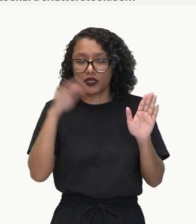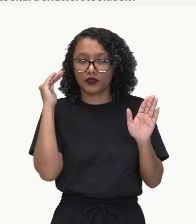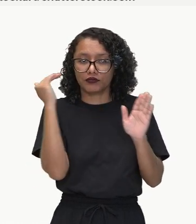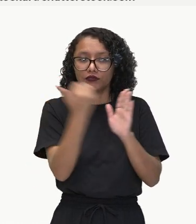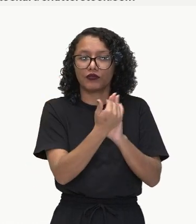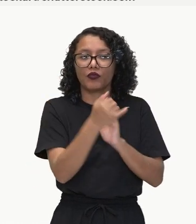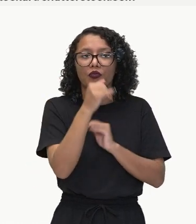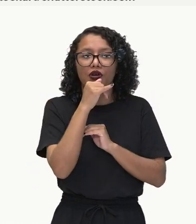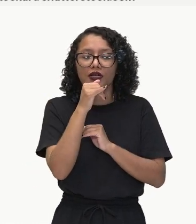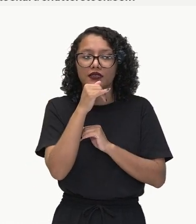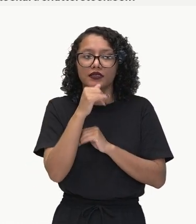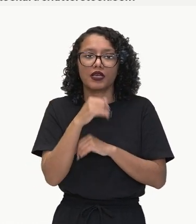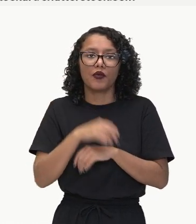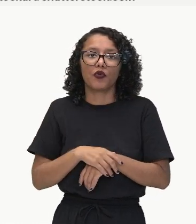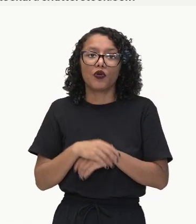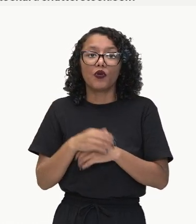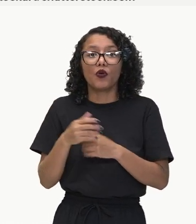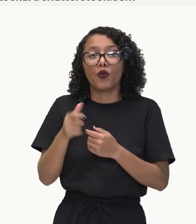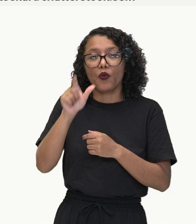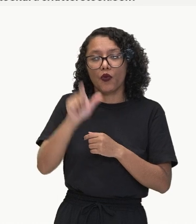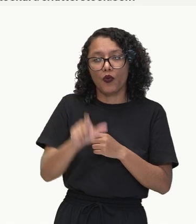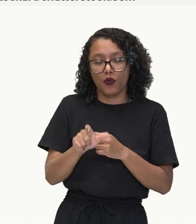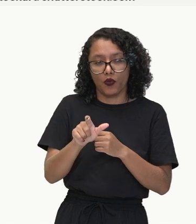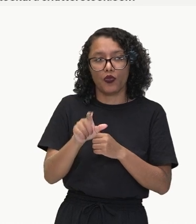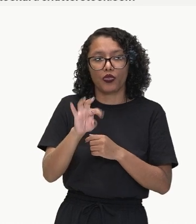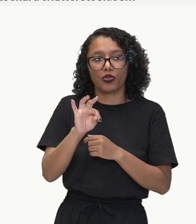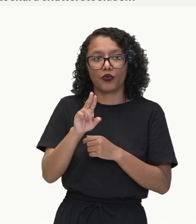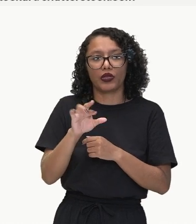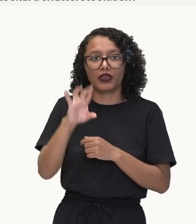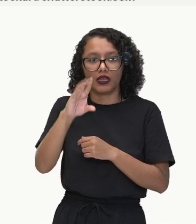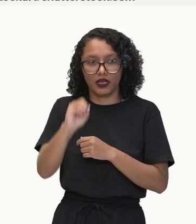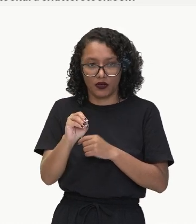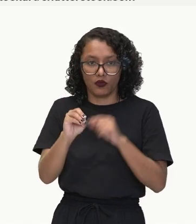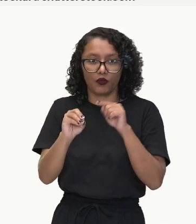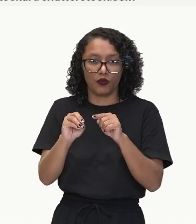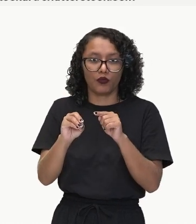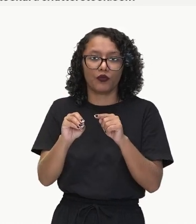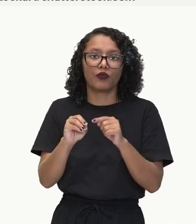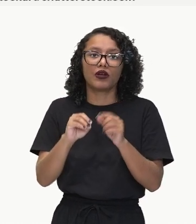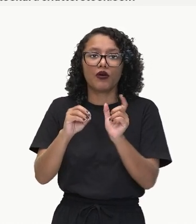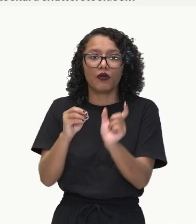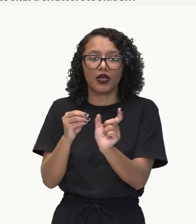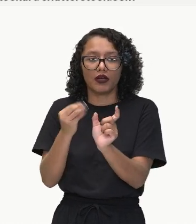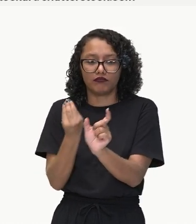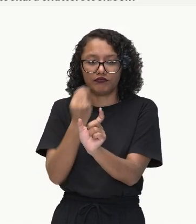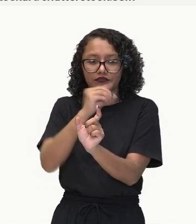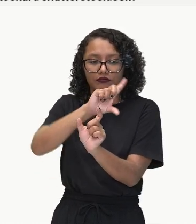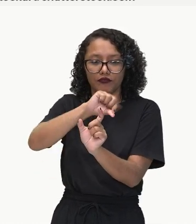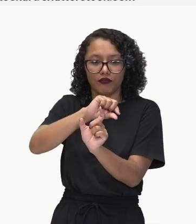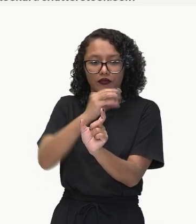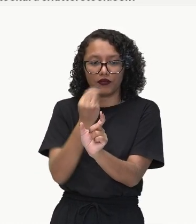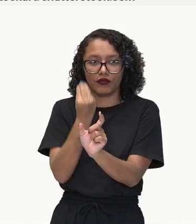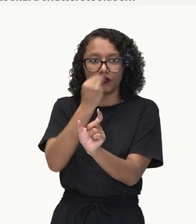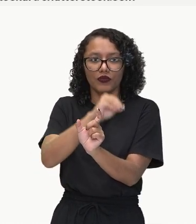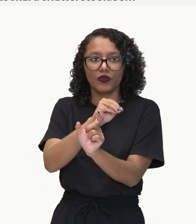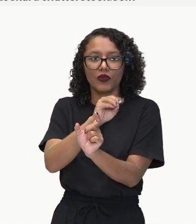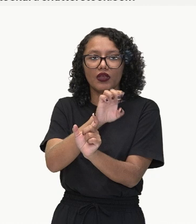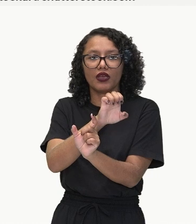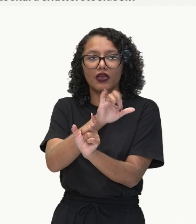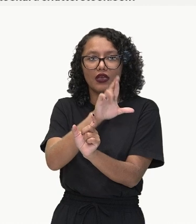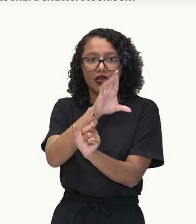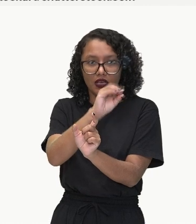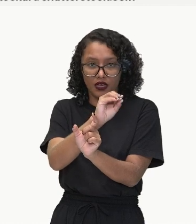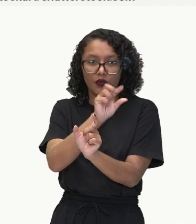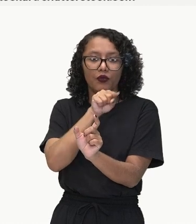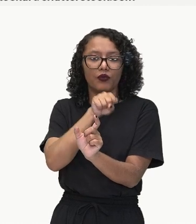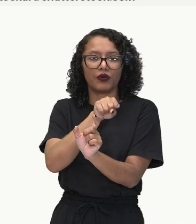processo foi de acrescentar ali o sufixo eiro, né? O sufixo eiro que é próprio para designar uma profissão,